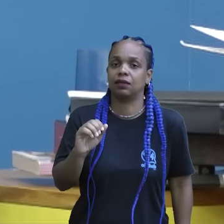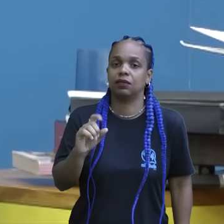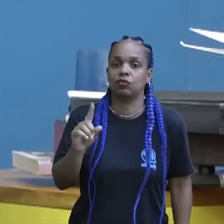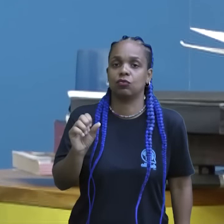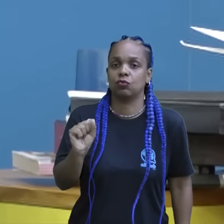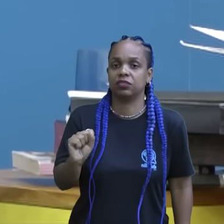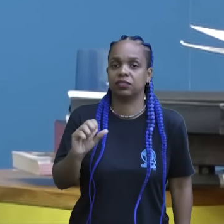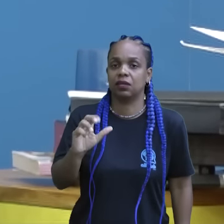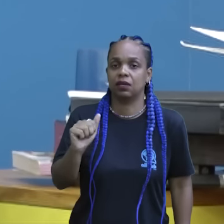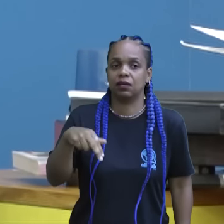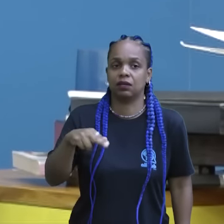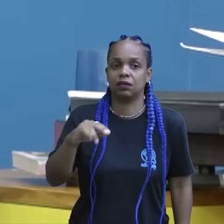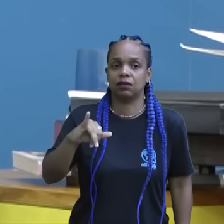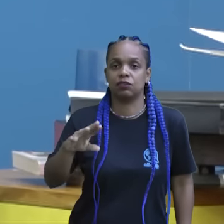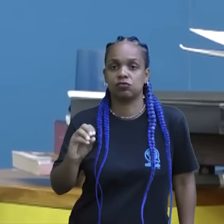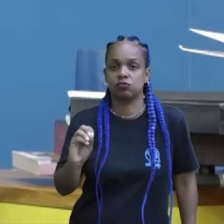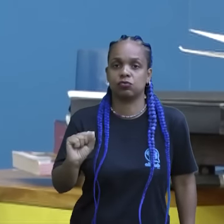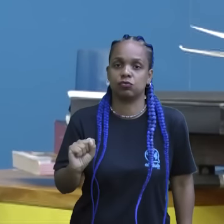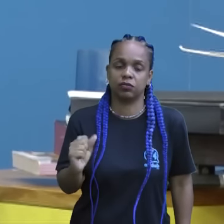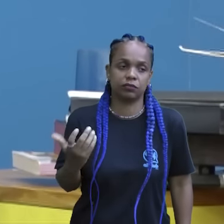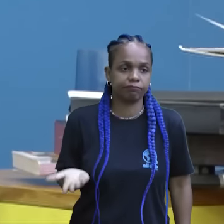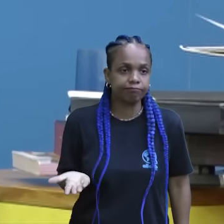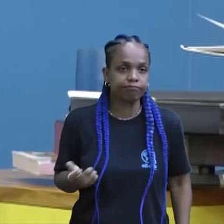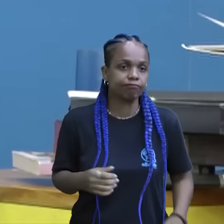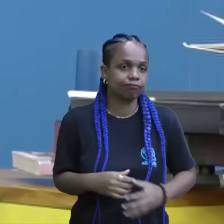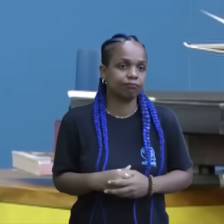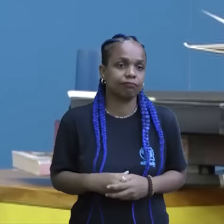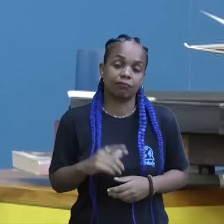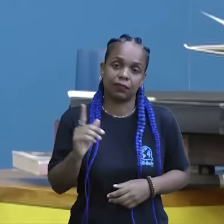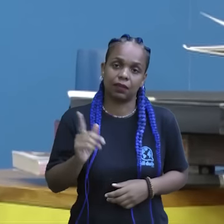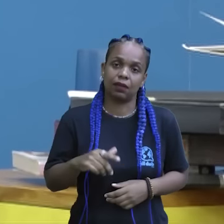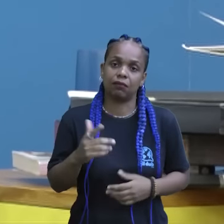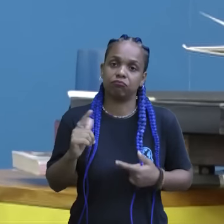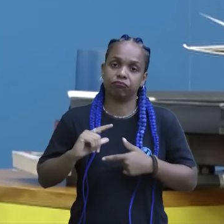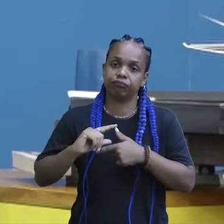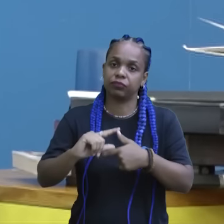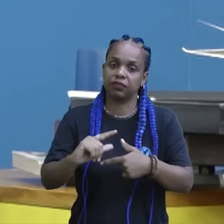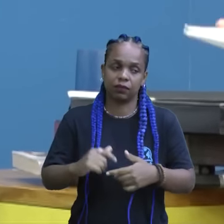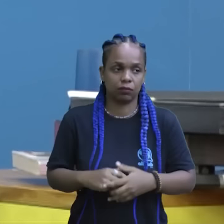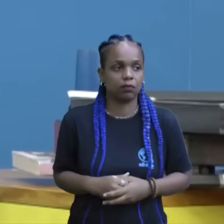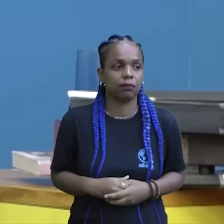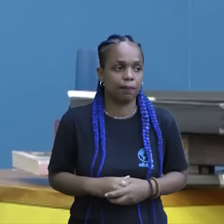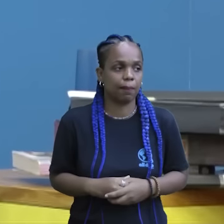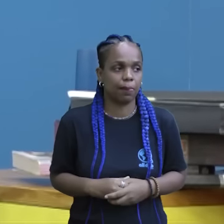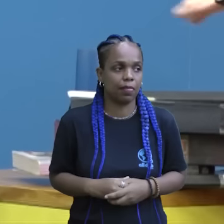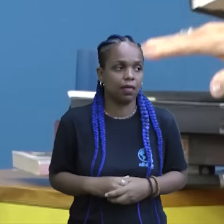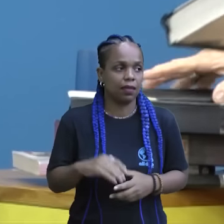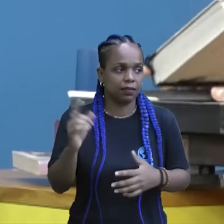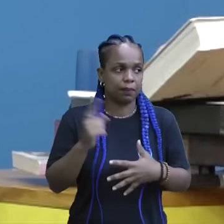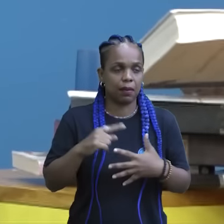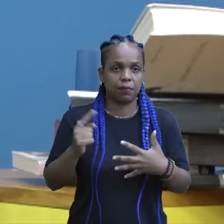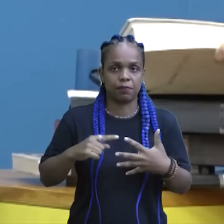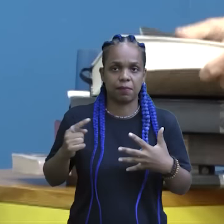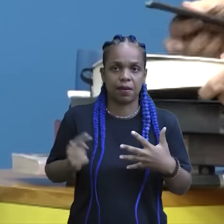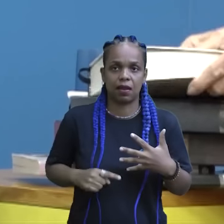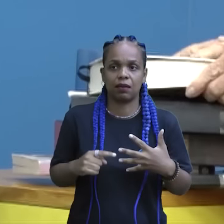esses vários finais de Clara dos Anjos, Lima, que foi equivocadamente chamado de um autor que não